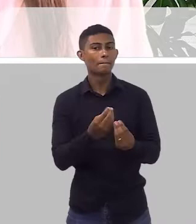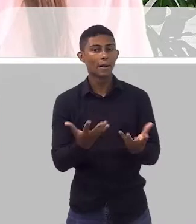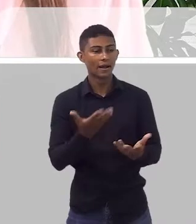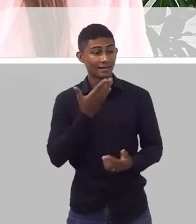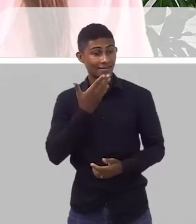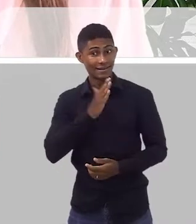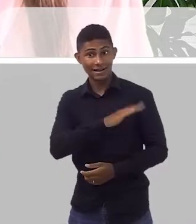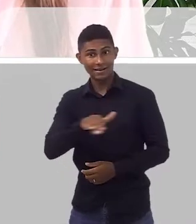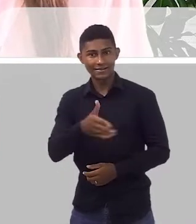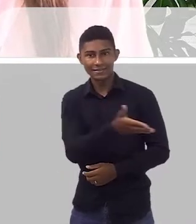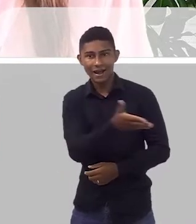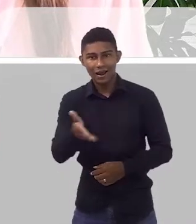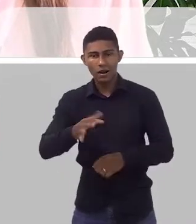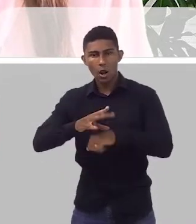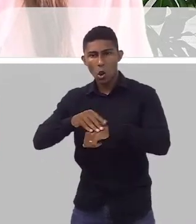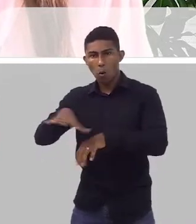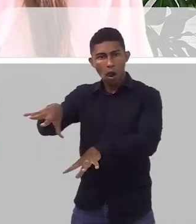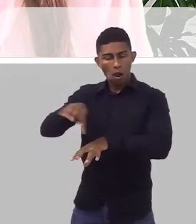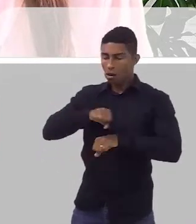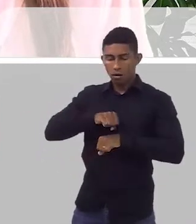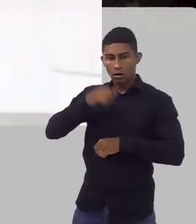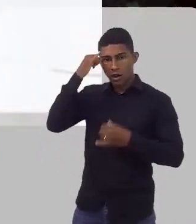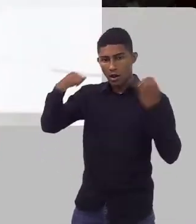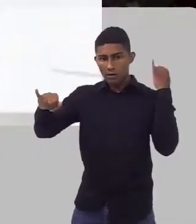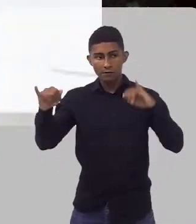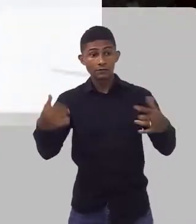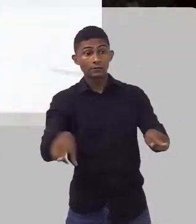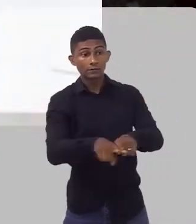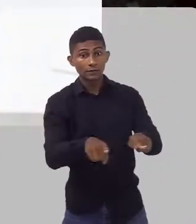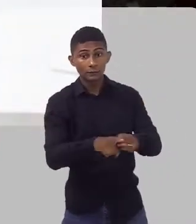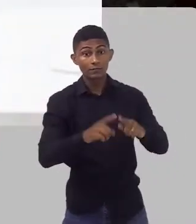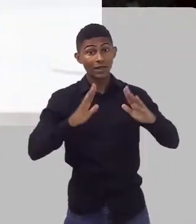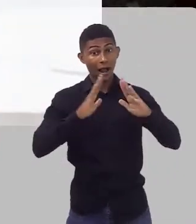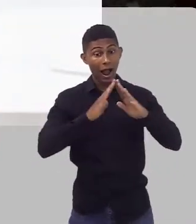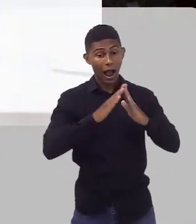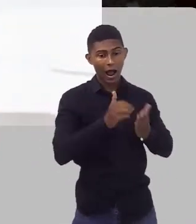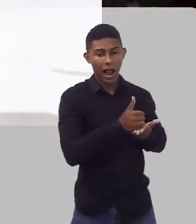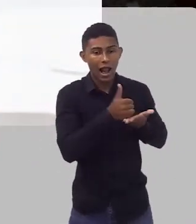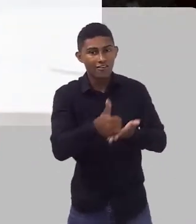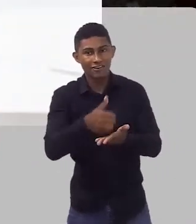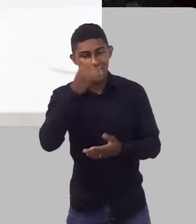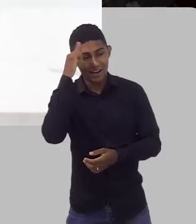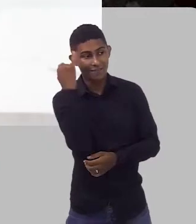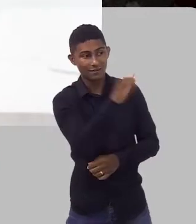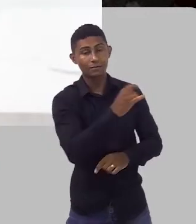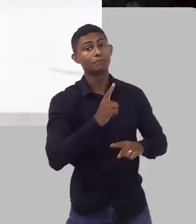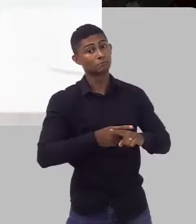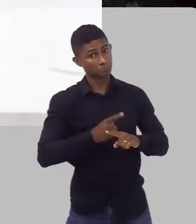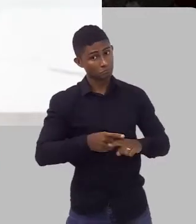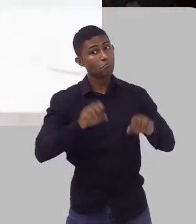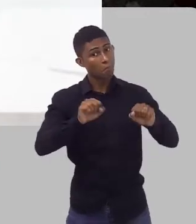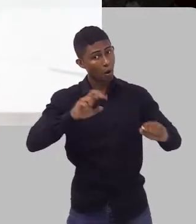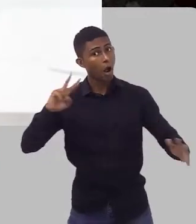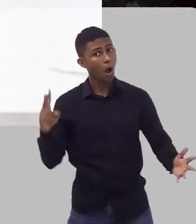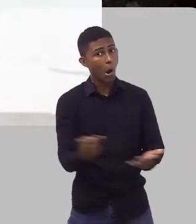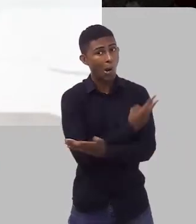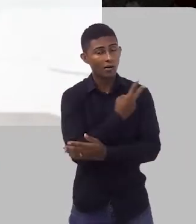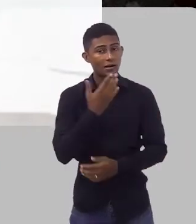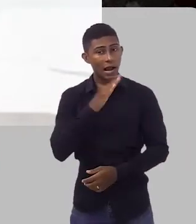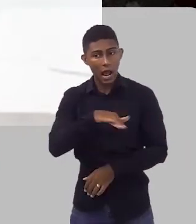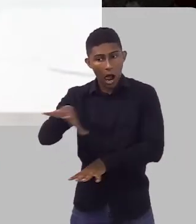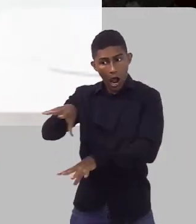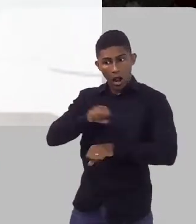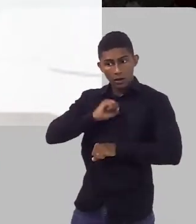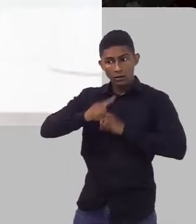na criança e a transmissão para dentro de casa, porque as crianças muitas vezes podem ser a porta da introdução do vírus dentro da sua